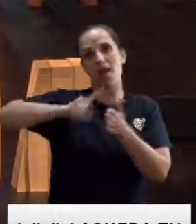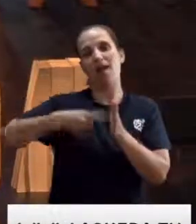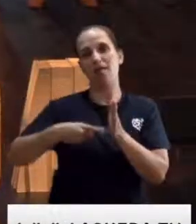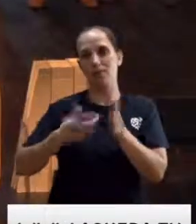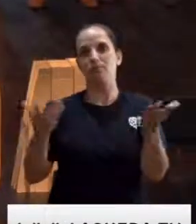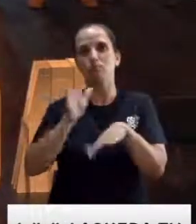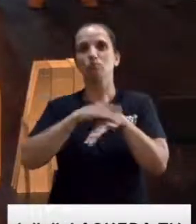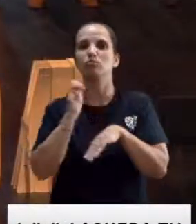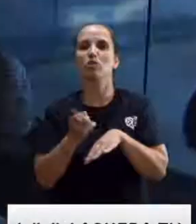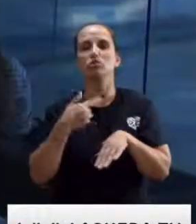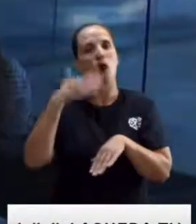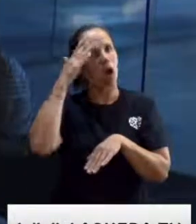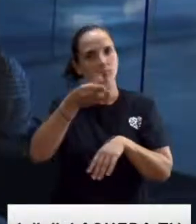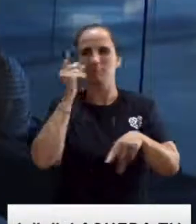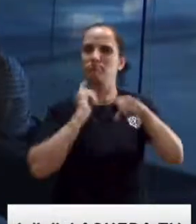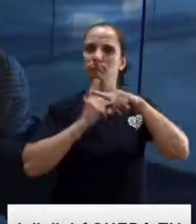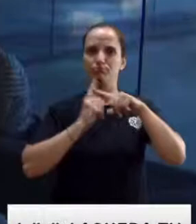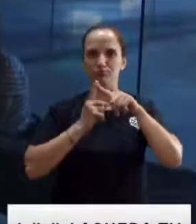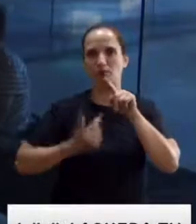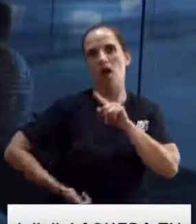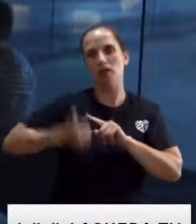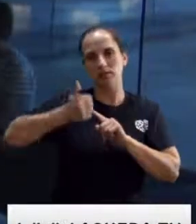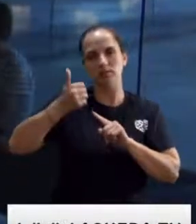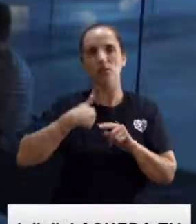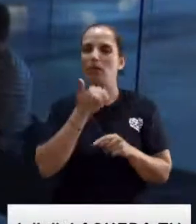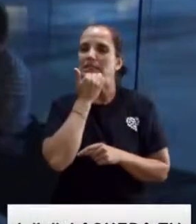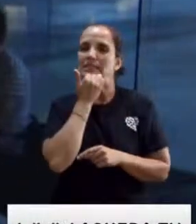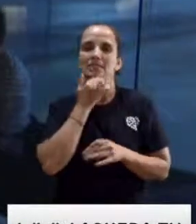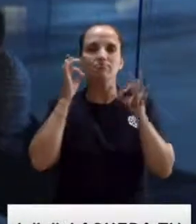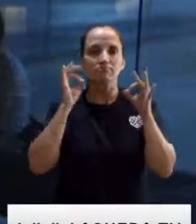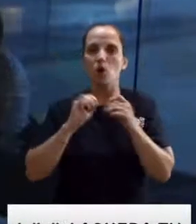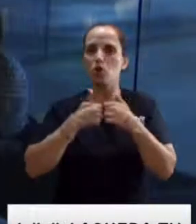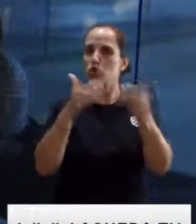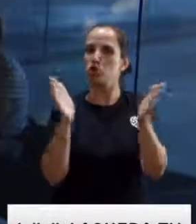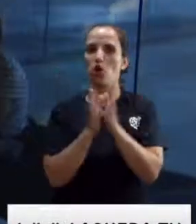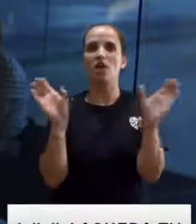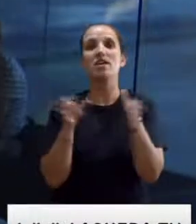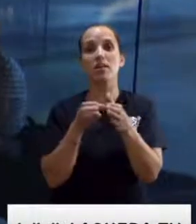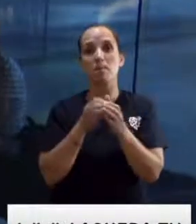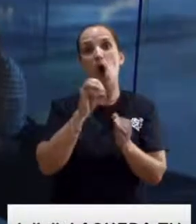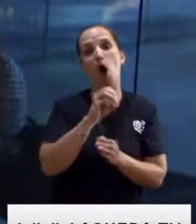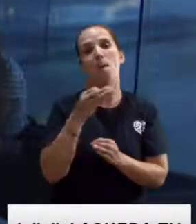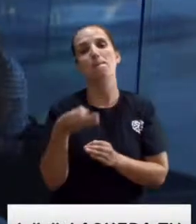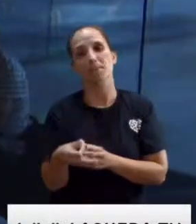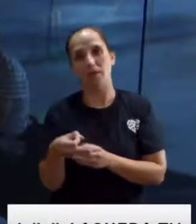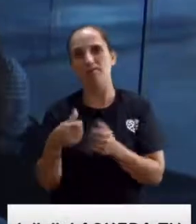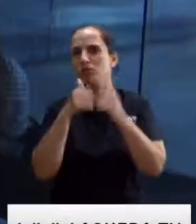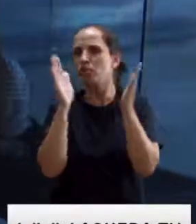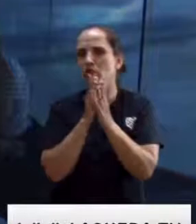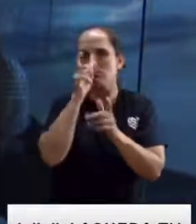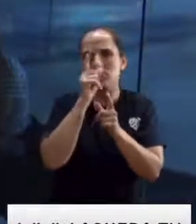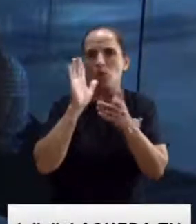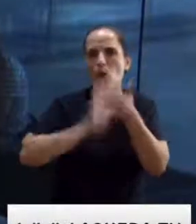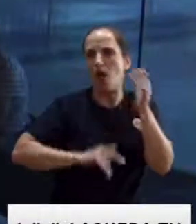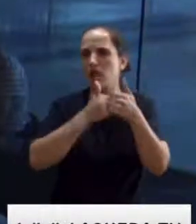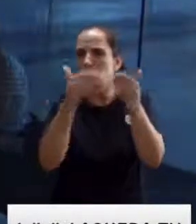concelho. Portanto, creio que foi um sucesso e é com muito gosto e em nome de toda a equipa do OP, todos os